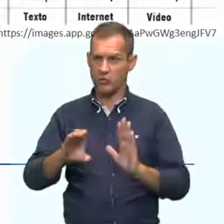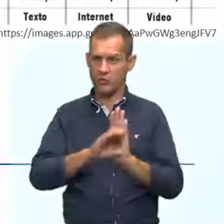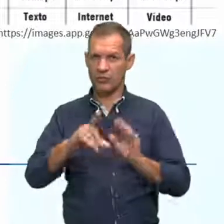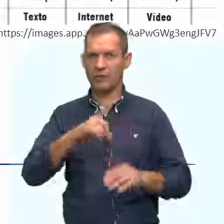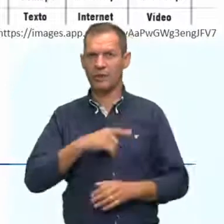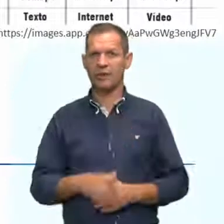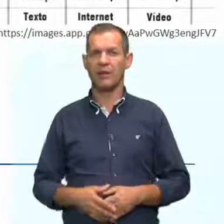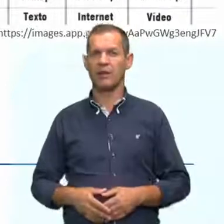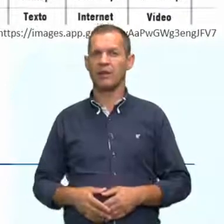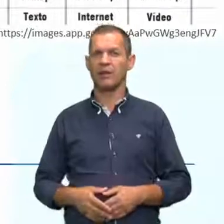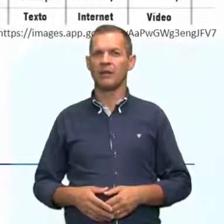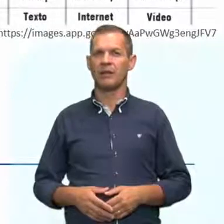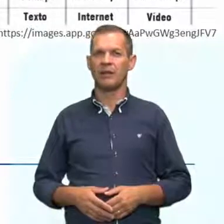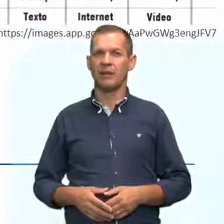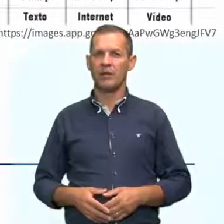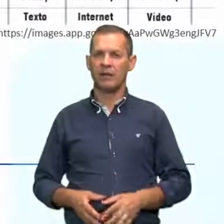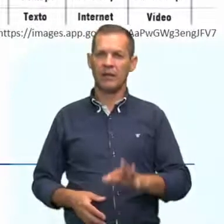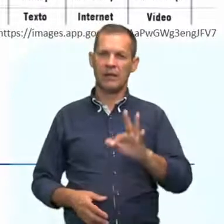tem